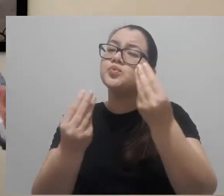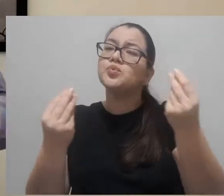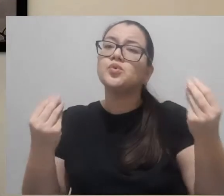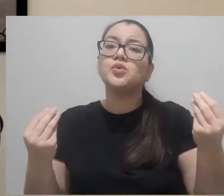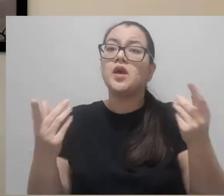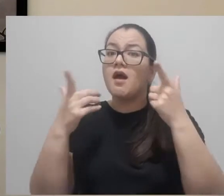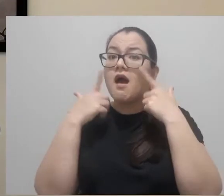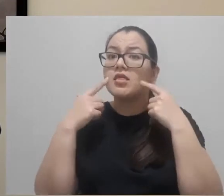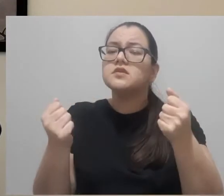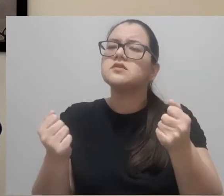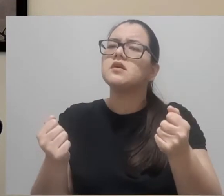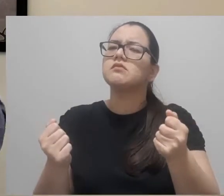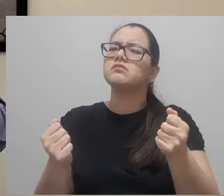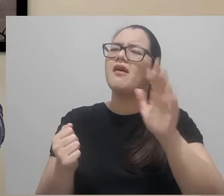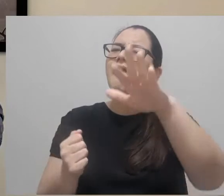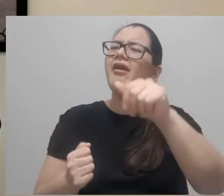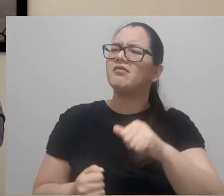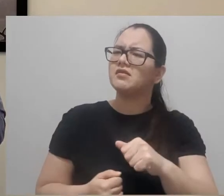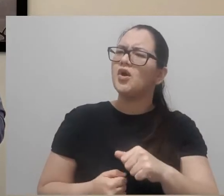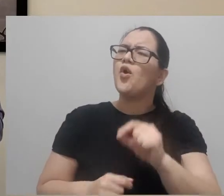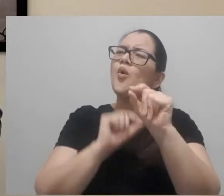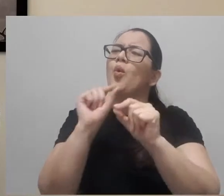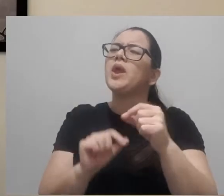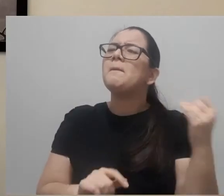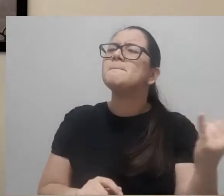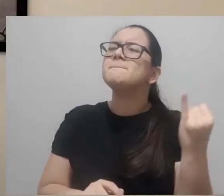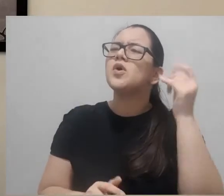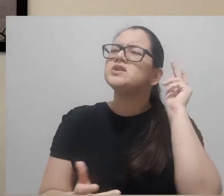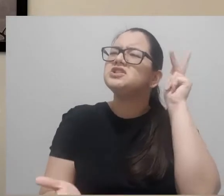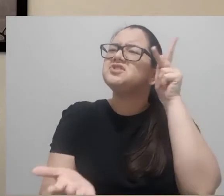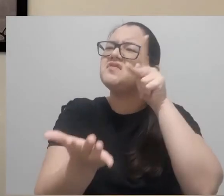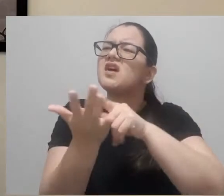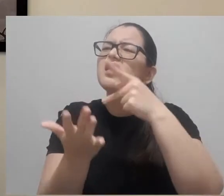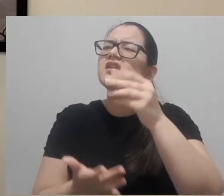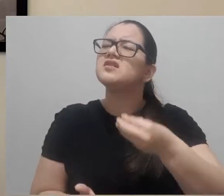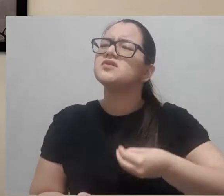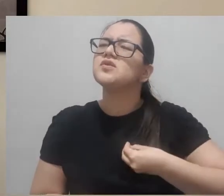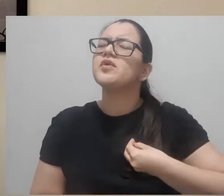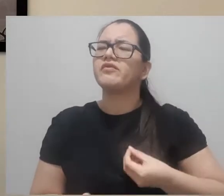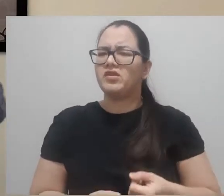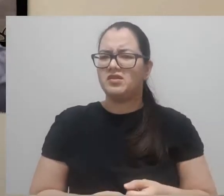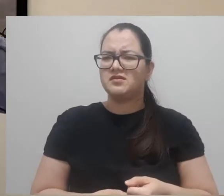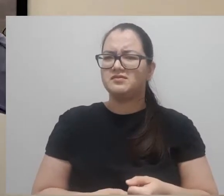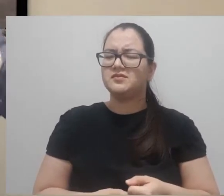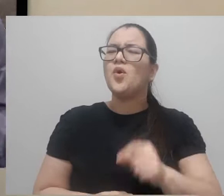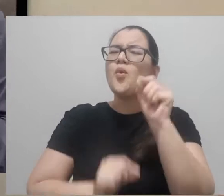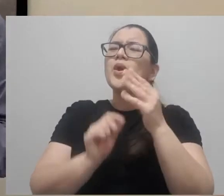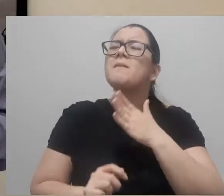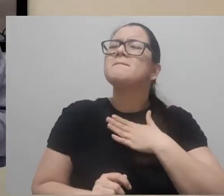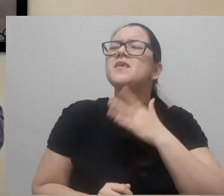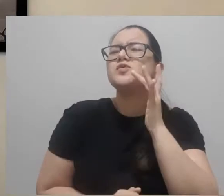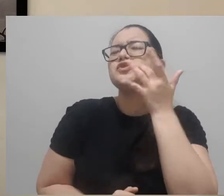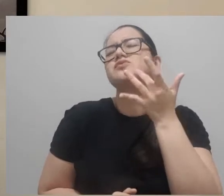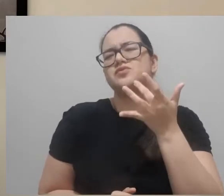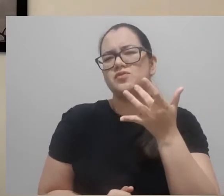os nossos tesouros. Esse é o momento de nós pensarmos sobre os nossos tesouros. Então é tempo de nós refletirmos